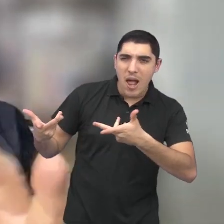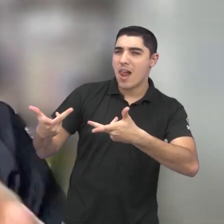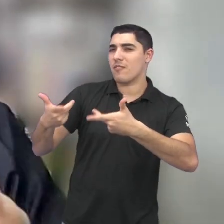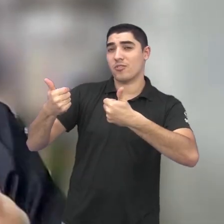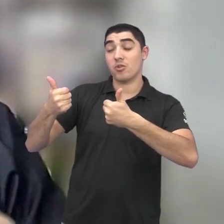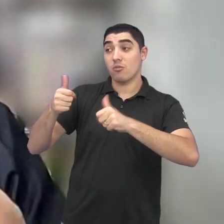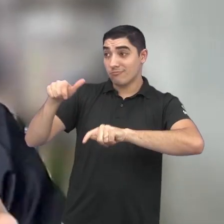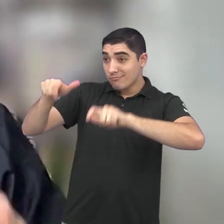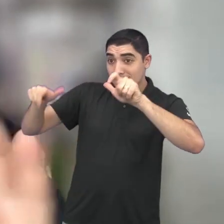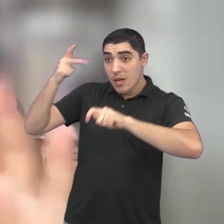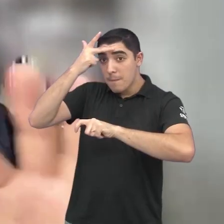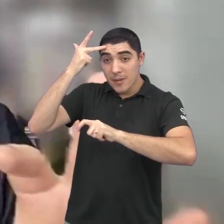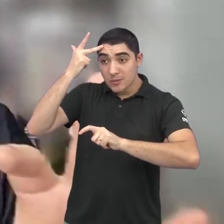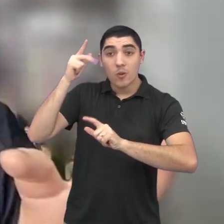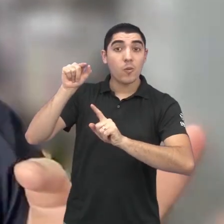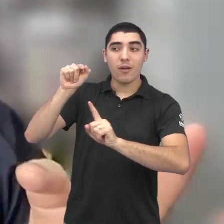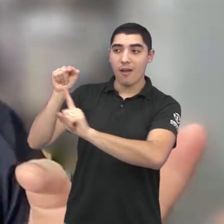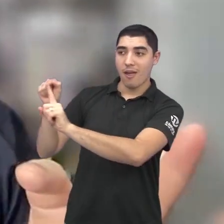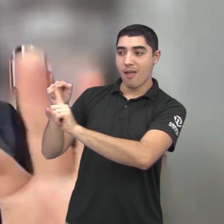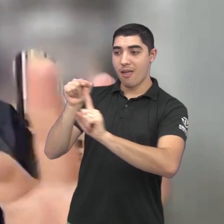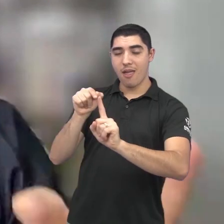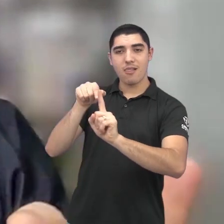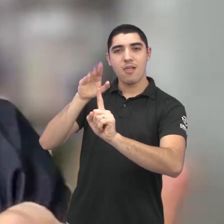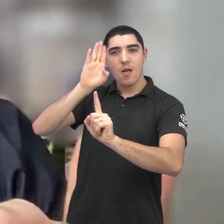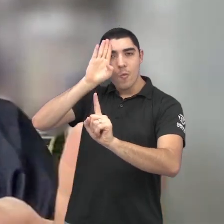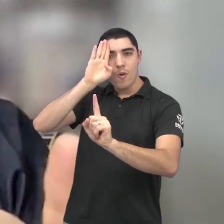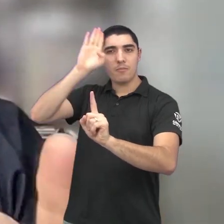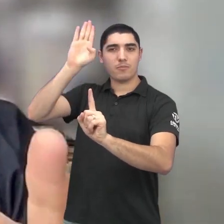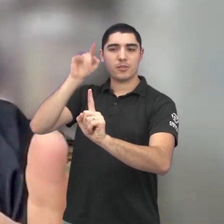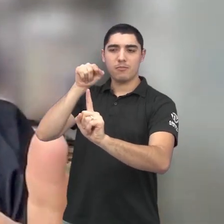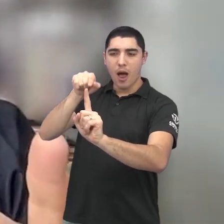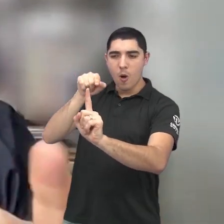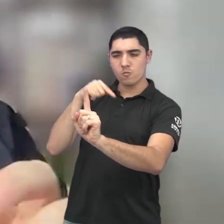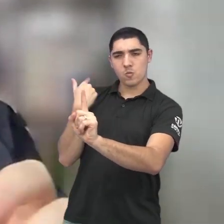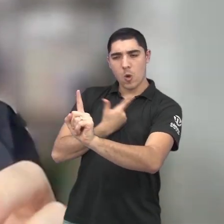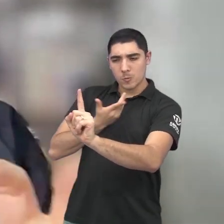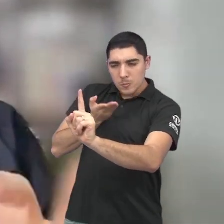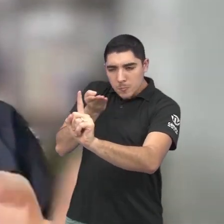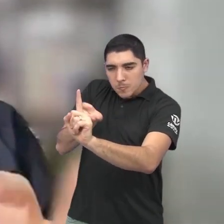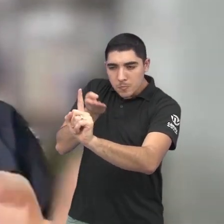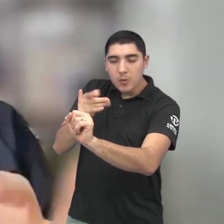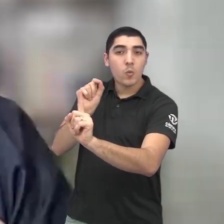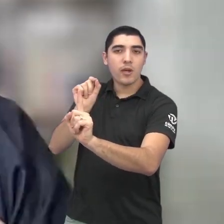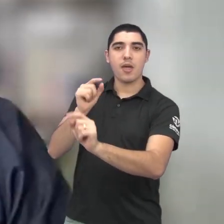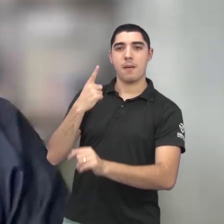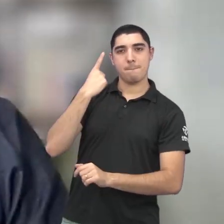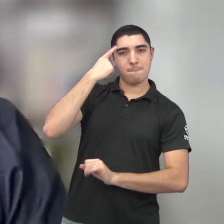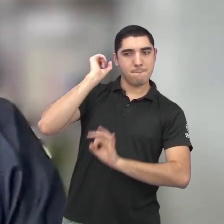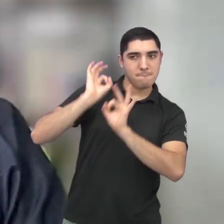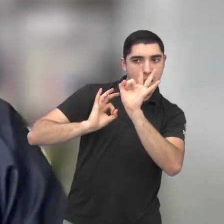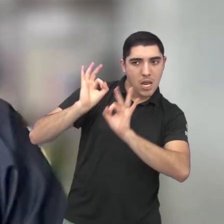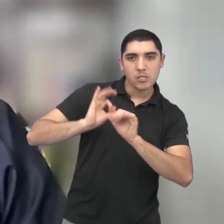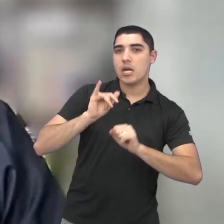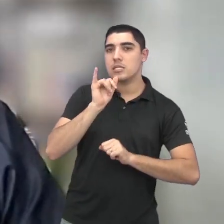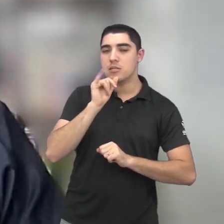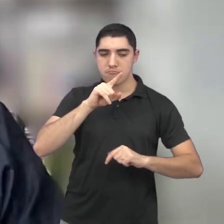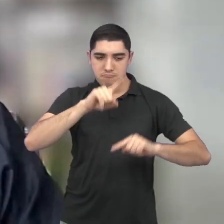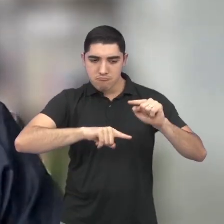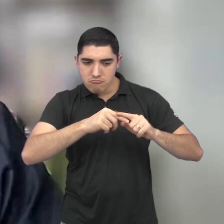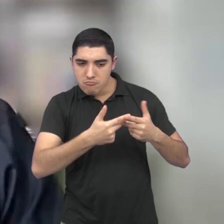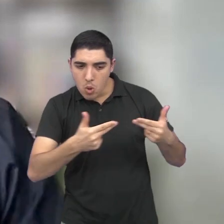as pessoas para o centro do planejamento. Então, a gente está falando em planejar produtos,